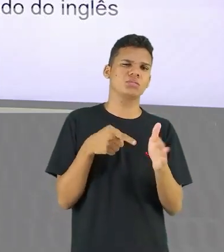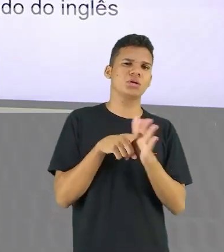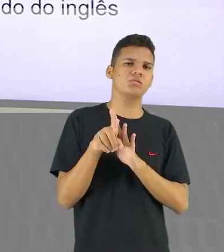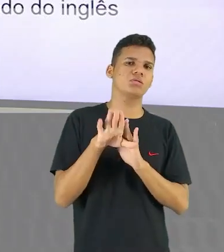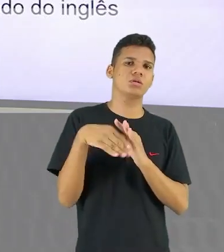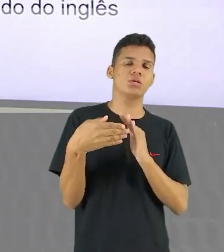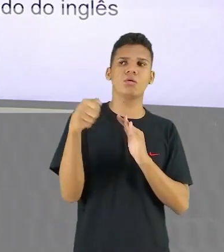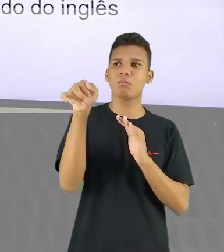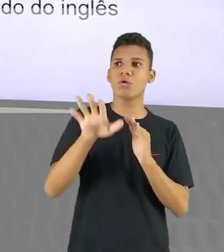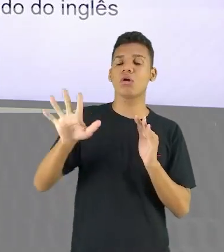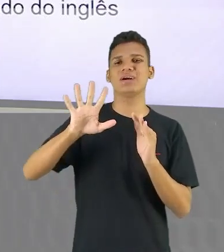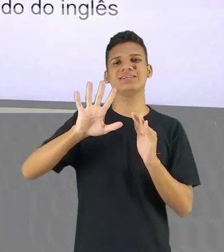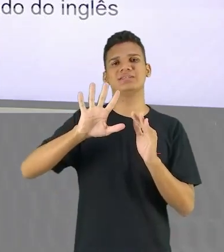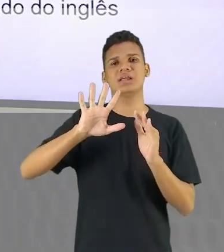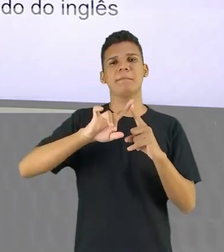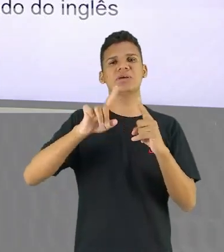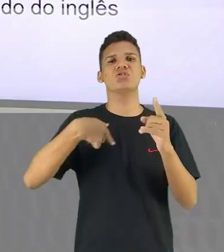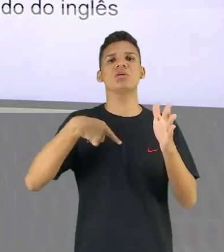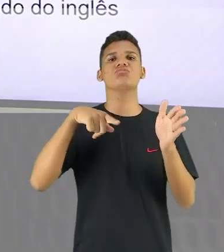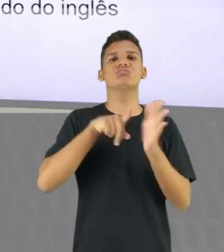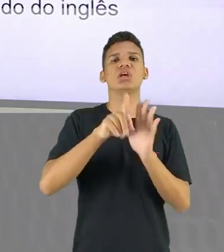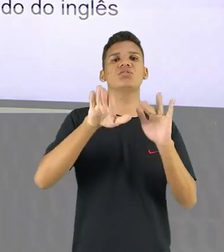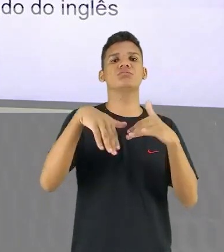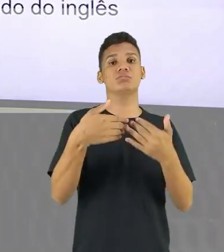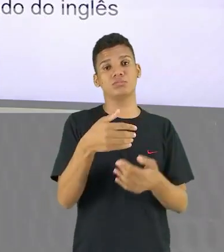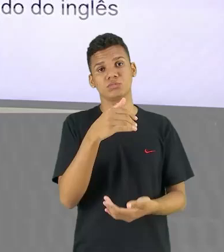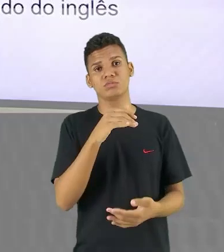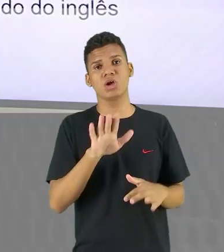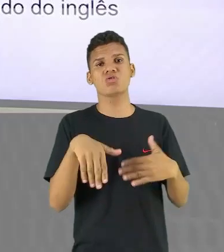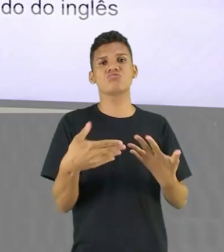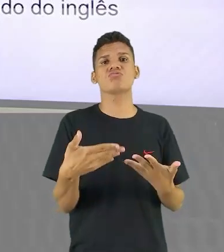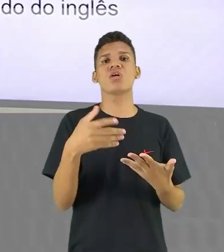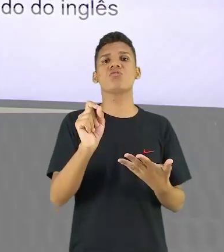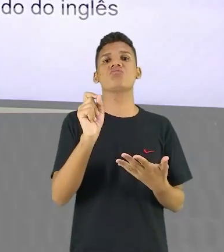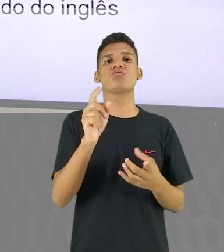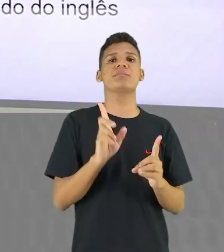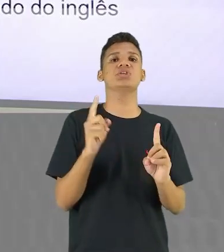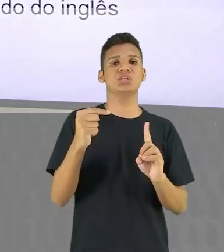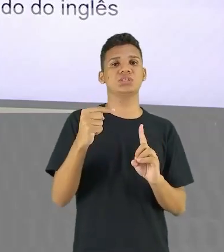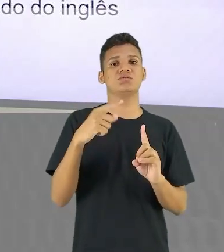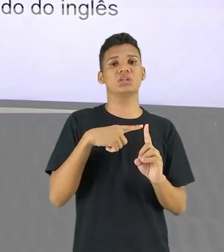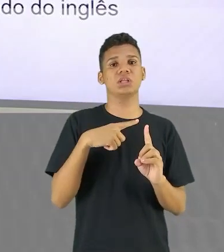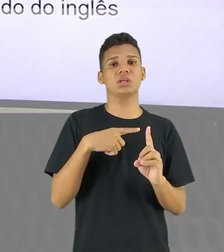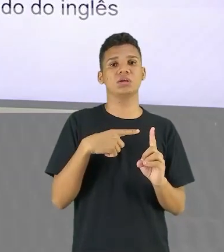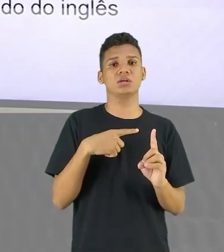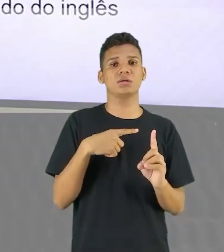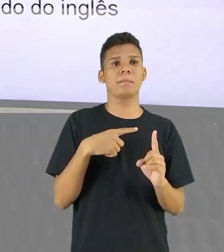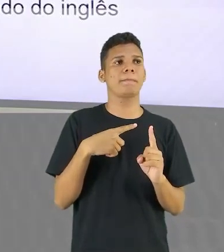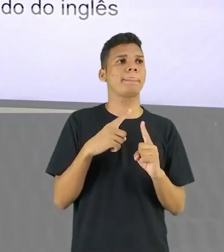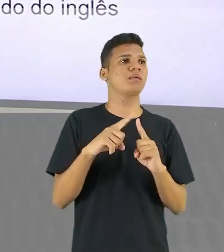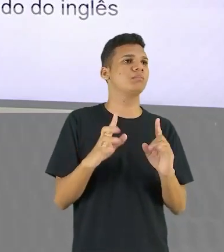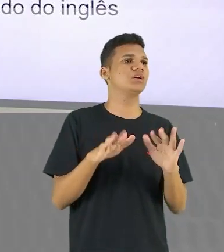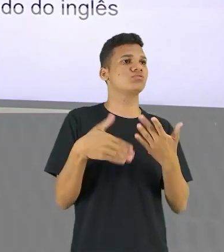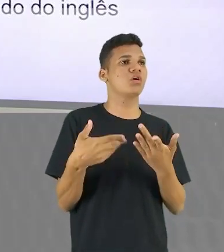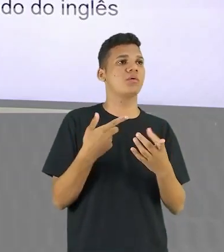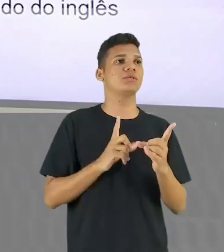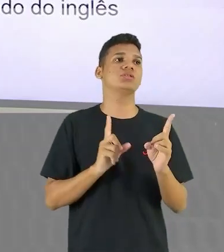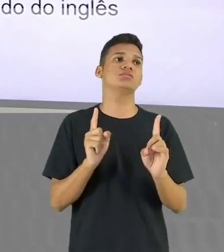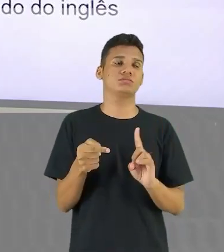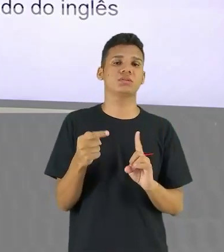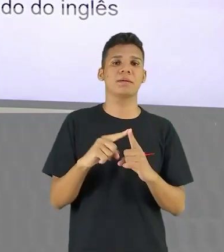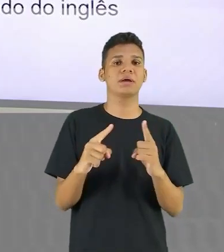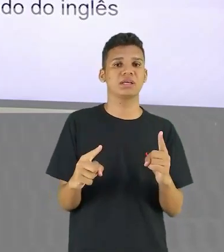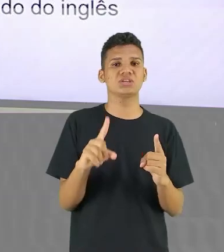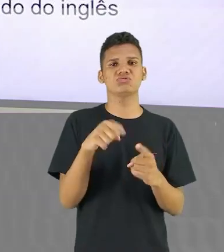foi no assunto, perguntando para vocês, por exemplo, qual era o objetivo daquele infográfico, né? Qual era a finalidade dele. E